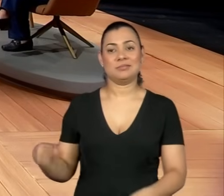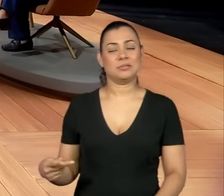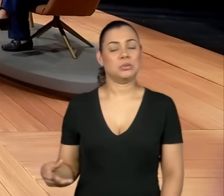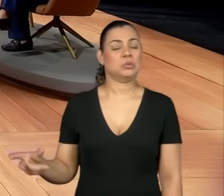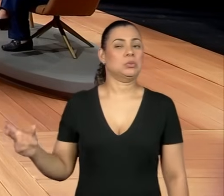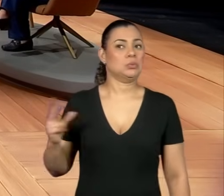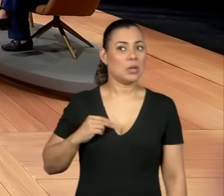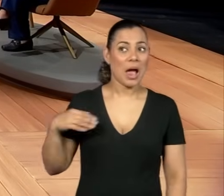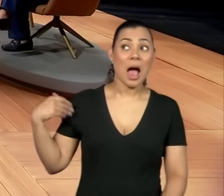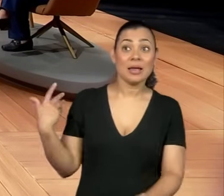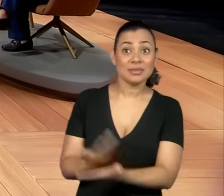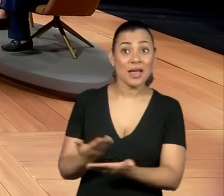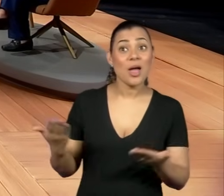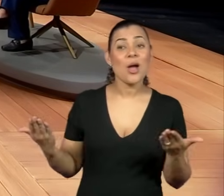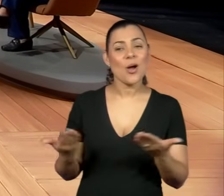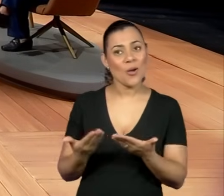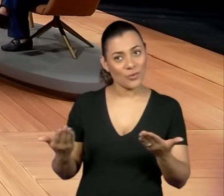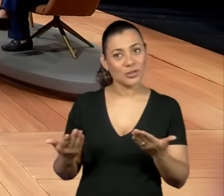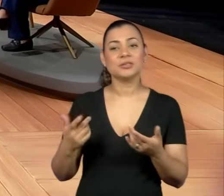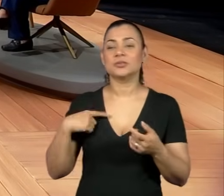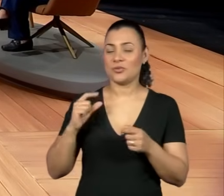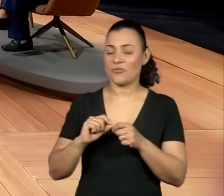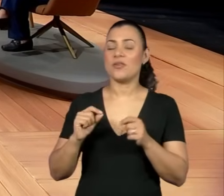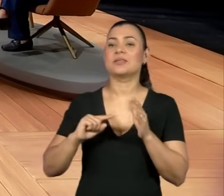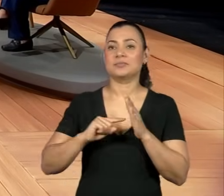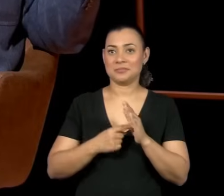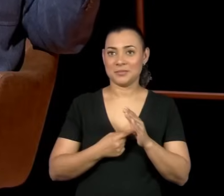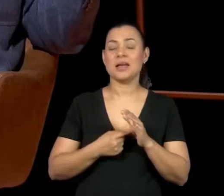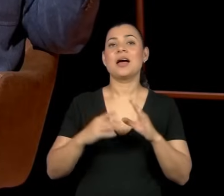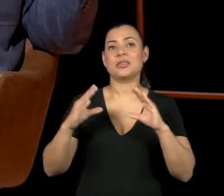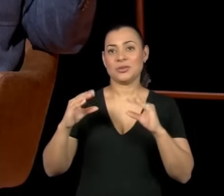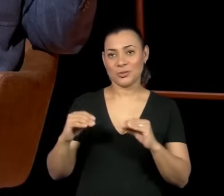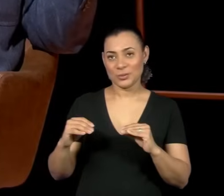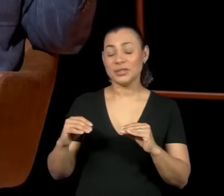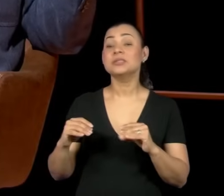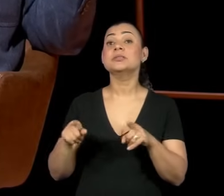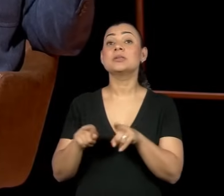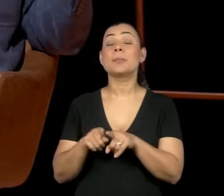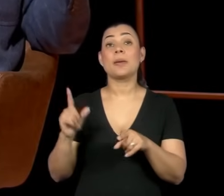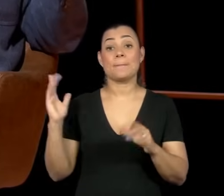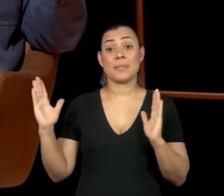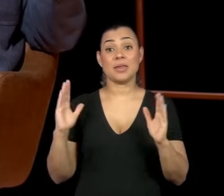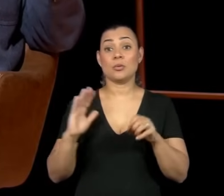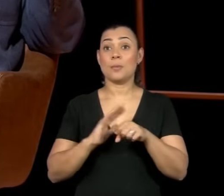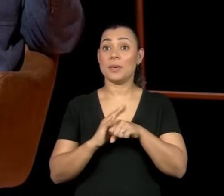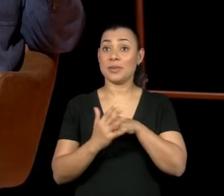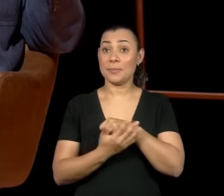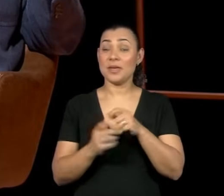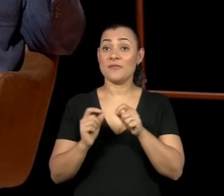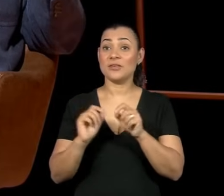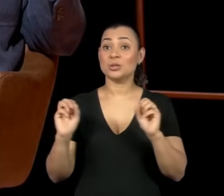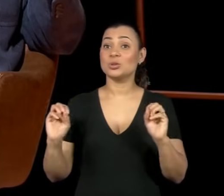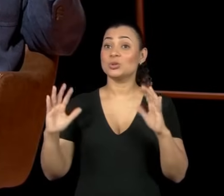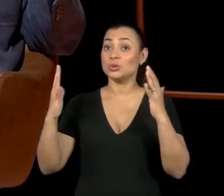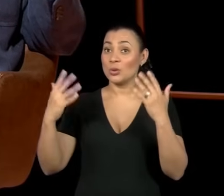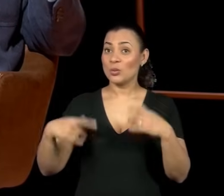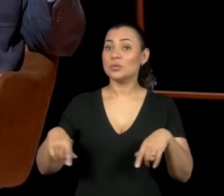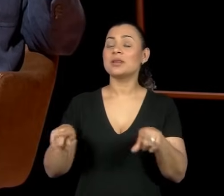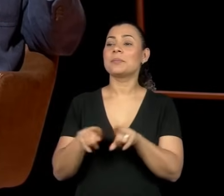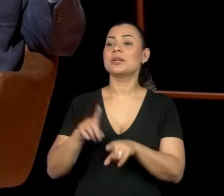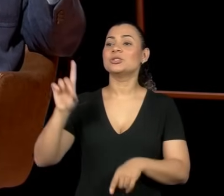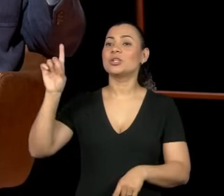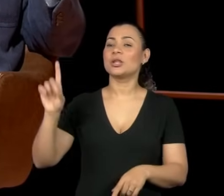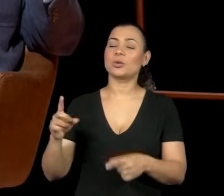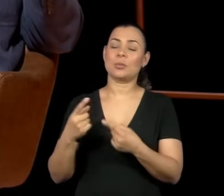E até hoje eu faço Uma Noite em Buenos Aires. Fiz, na pandemia, um espetáculo com o meu diretor